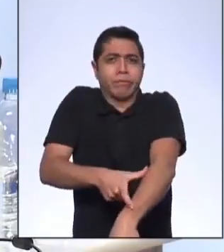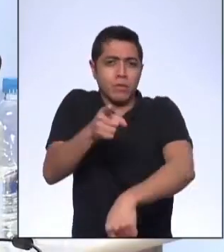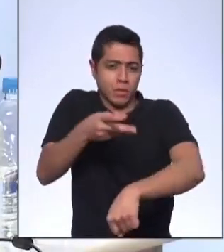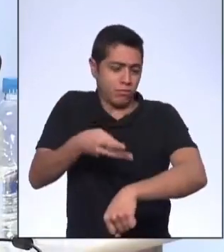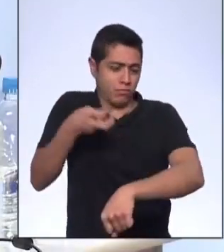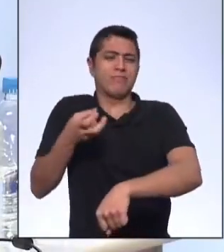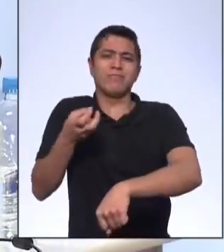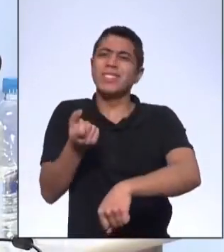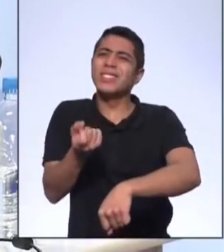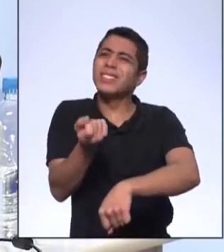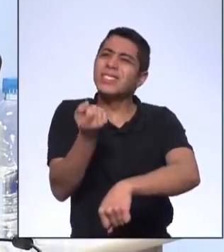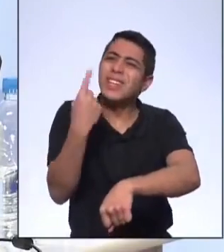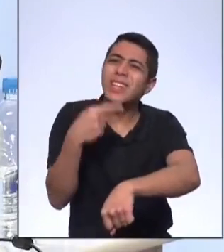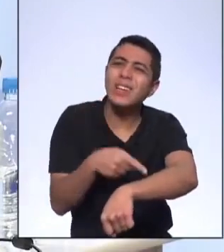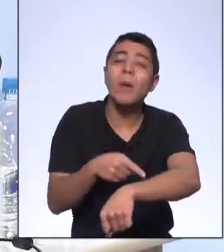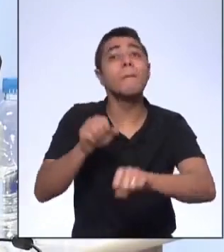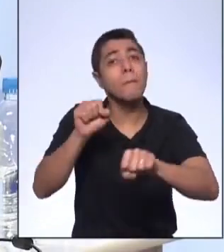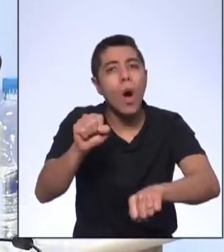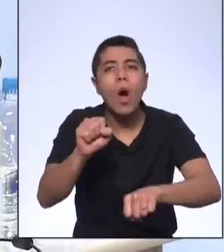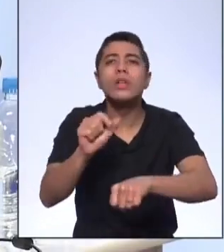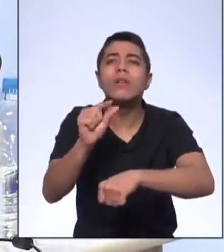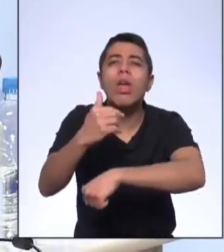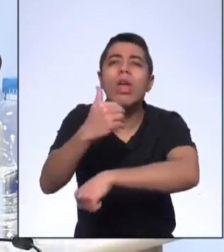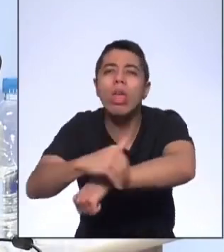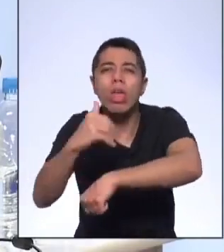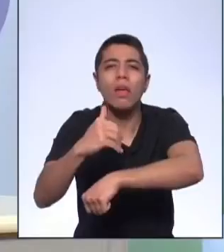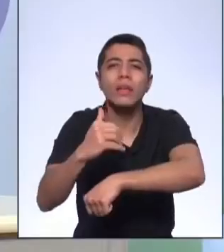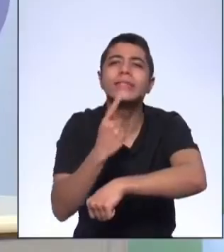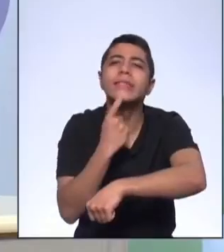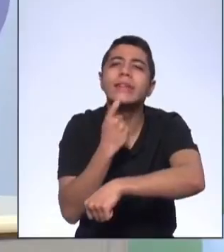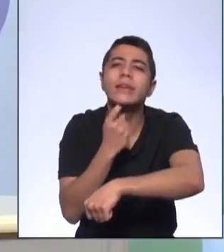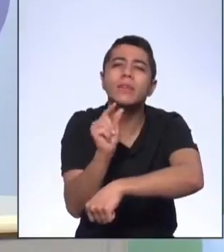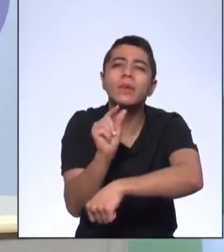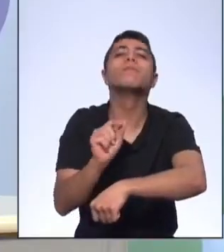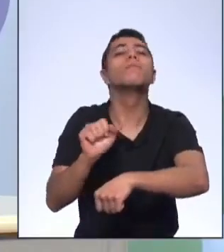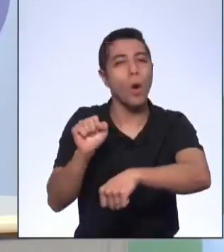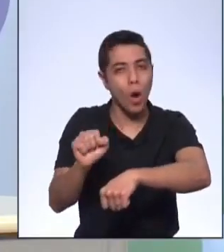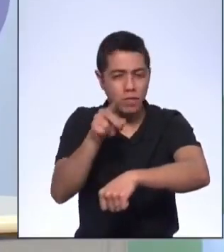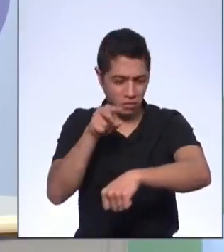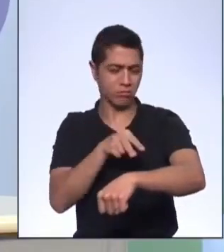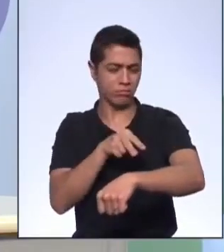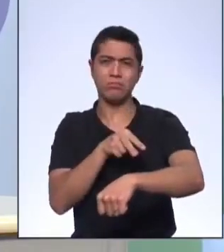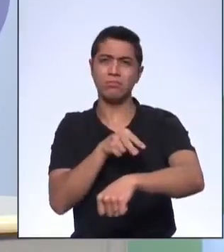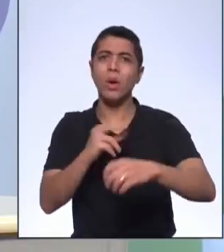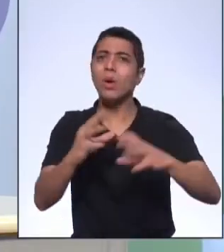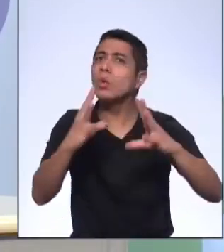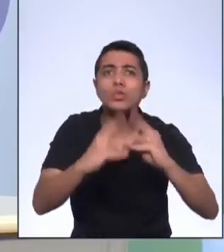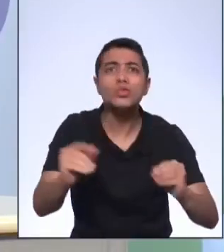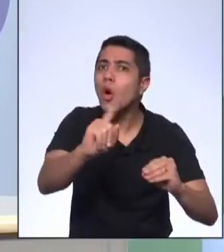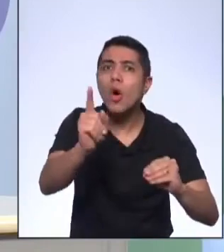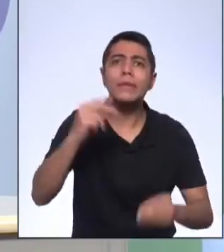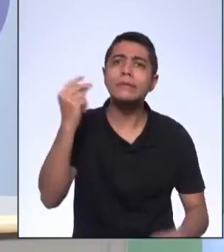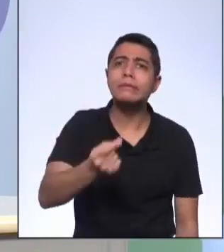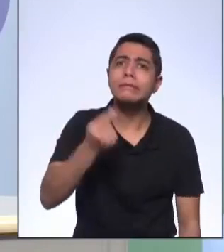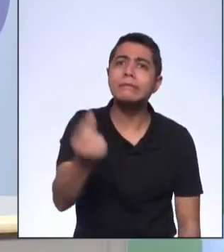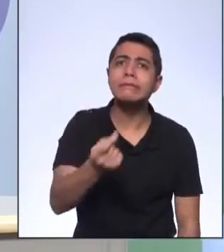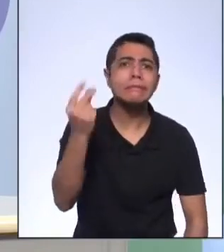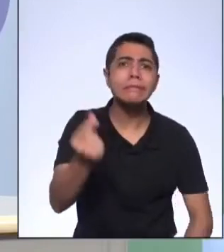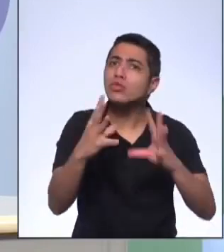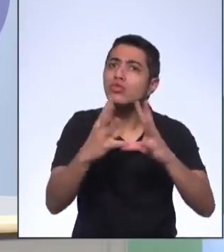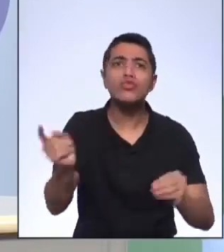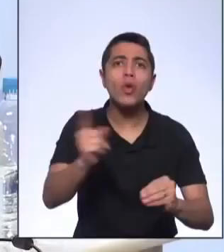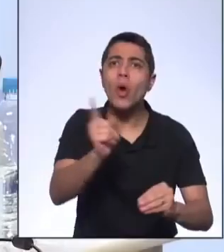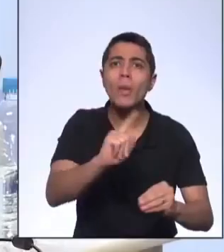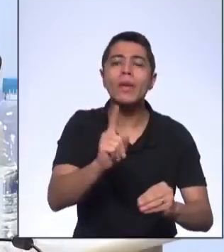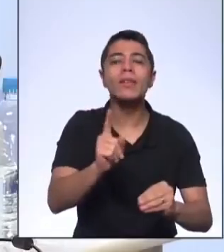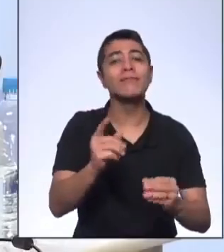jeito nenhum. Então, eu preciso verificar o que está acontecendo. Isso, né? A importância da prevenção. Isso, buscar... Exatamente. Né, daí a